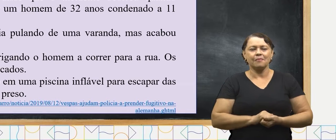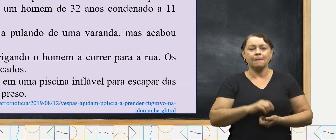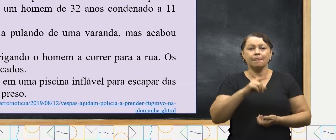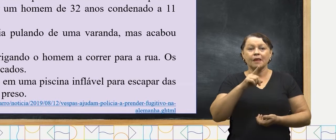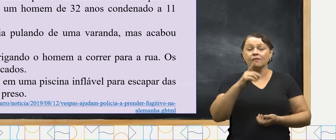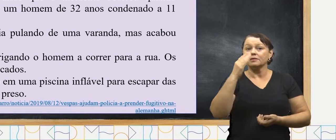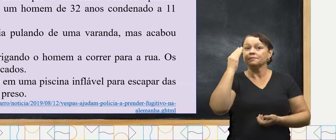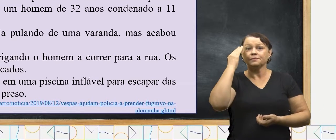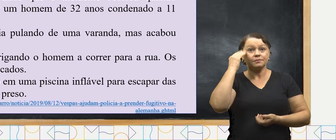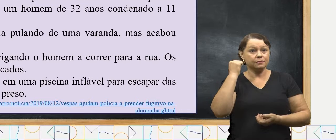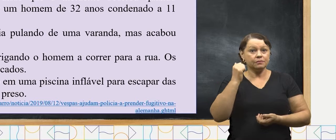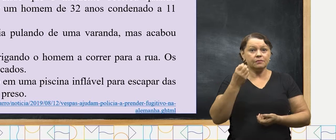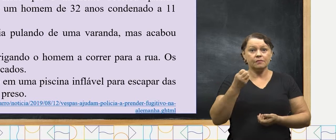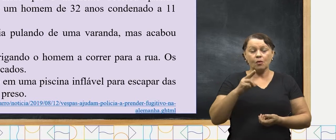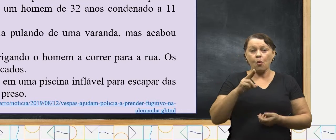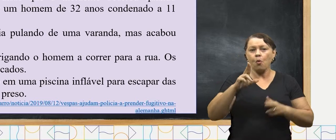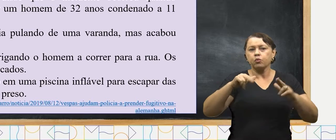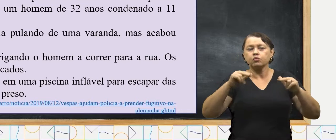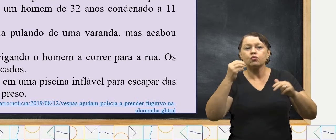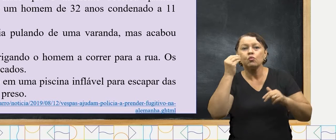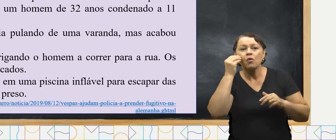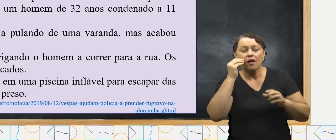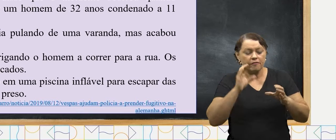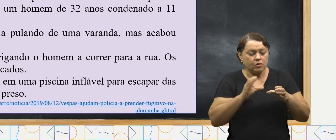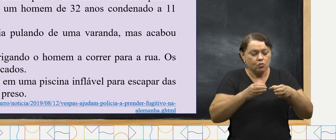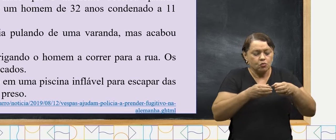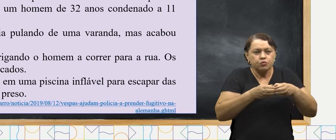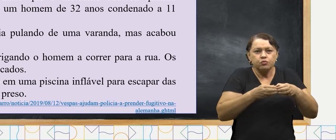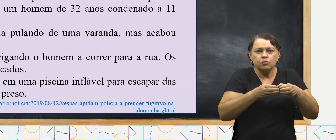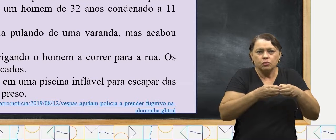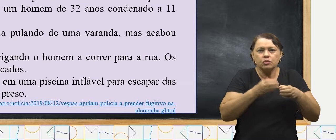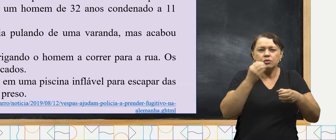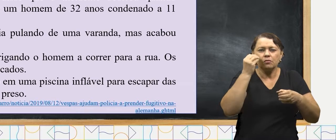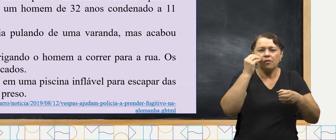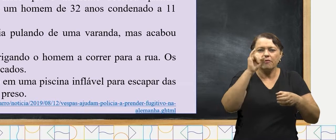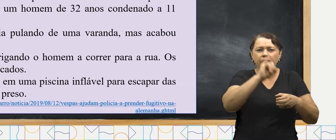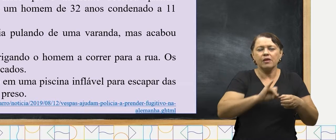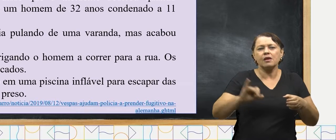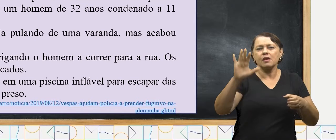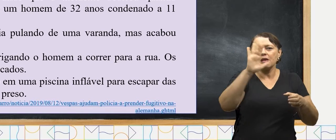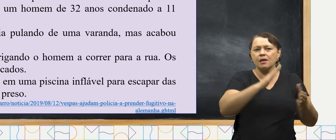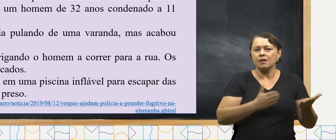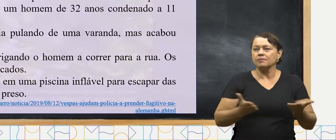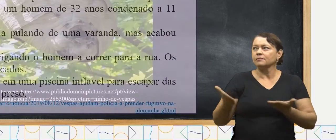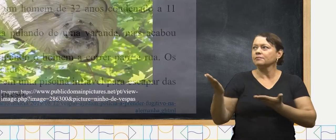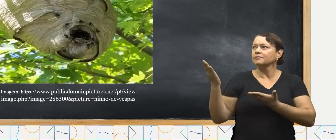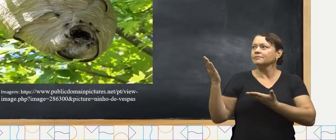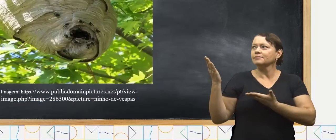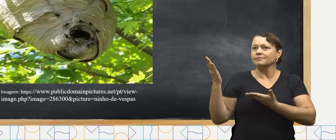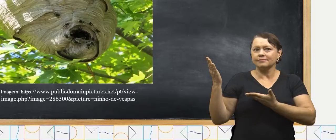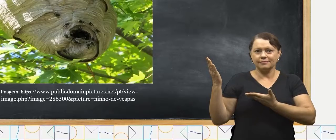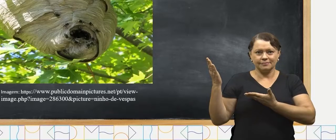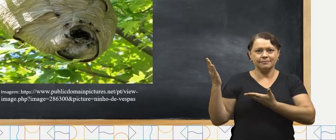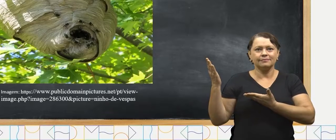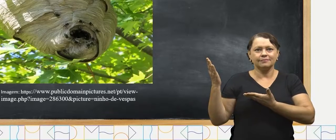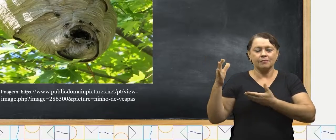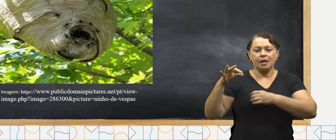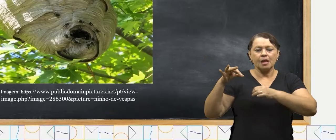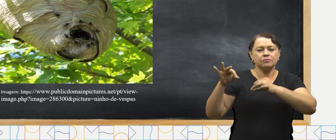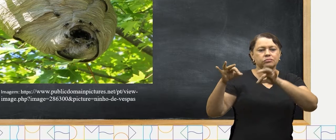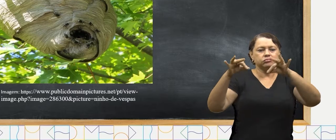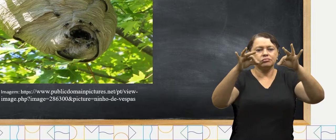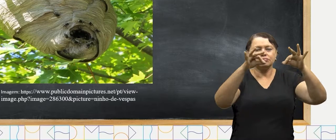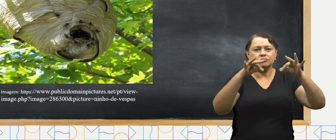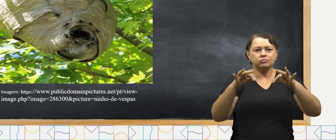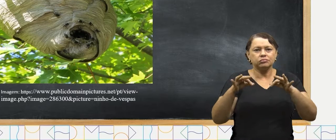sabe ou nunca viu um ninho de vespeiro, observe a imagem em tela. As vespas